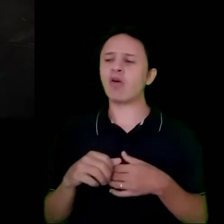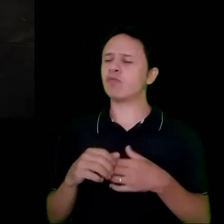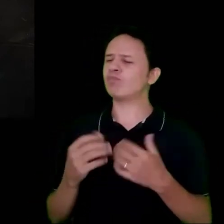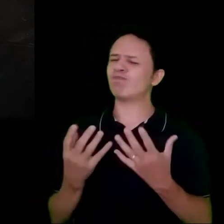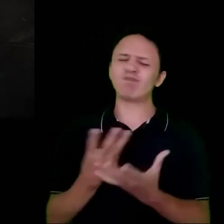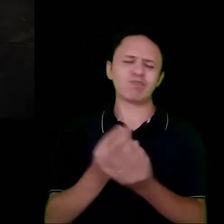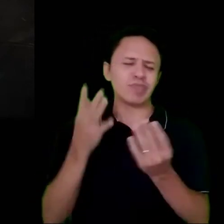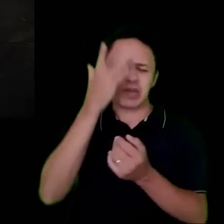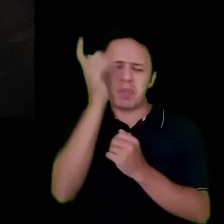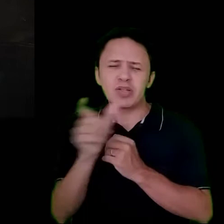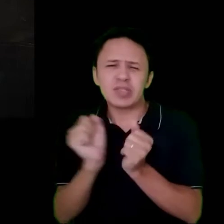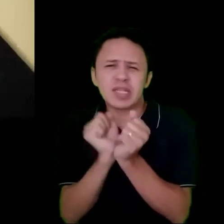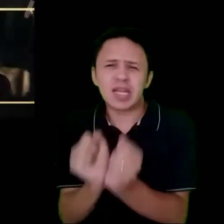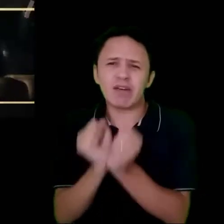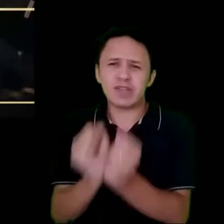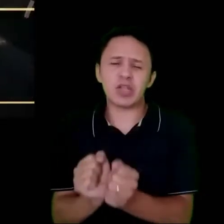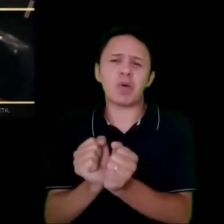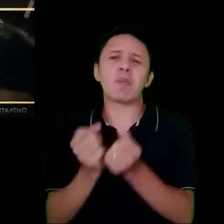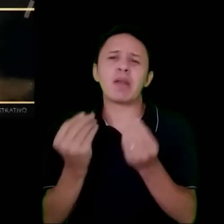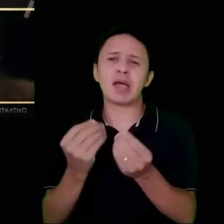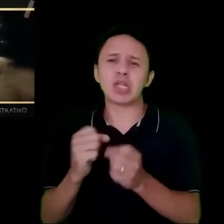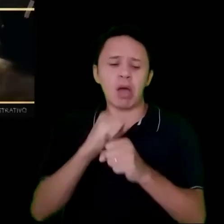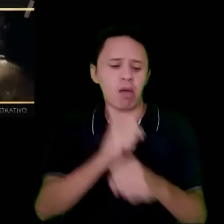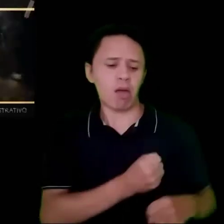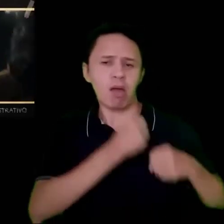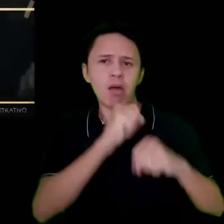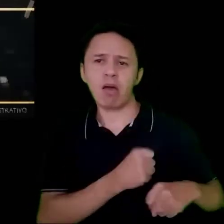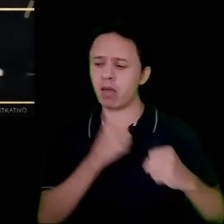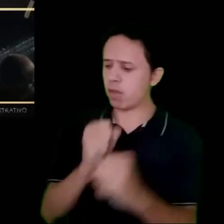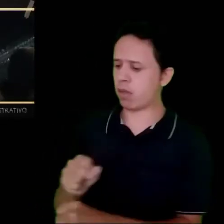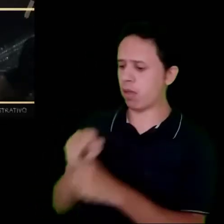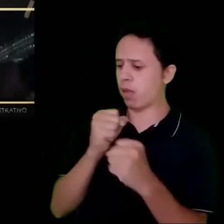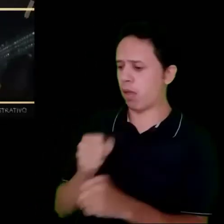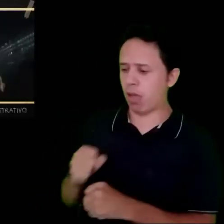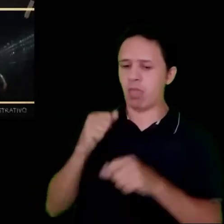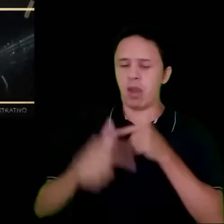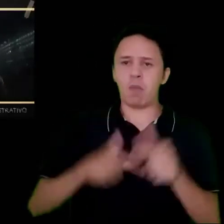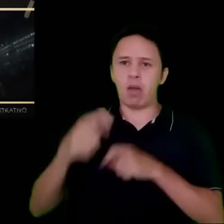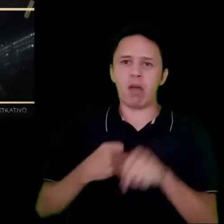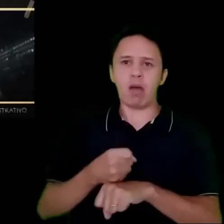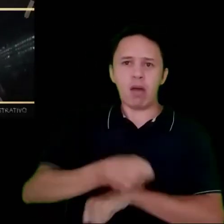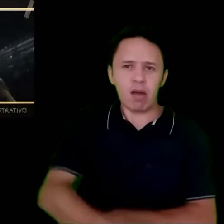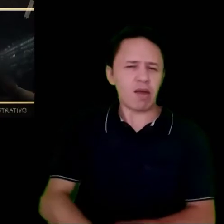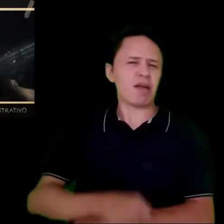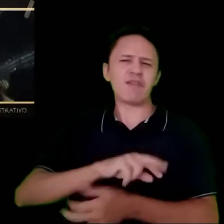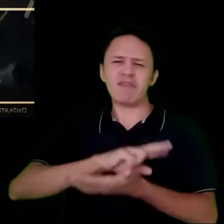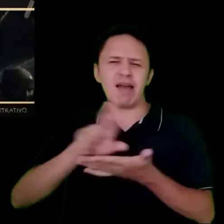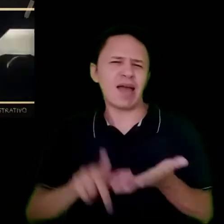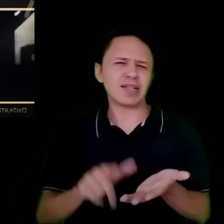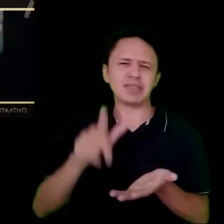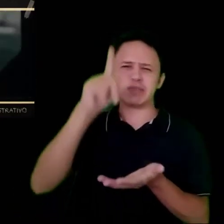escravizados por reinos muçulmanos, especialmente para servirem como remadores em galés. espanhóis, gregos, italianos e